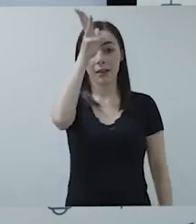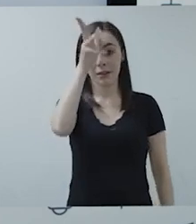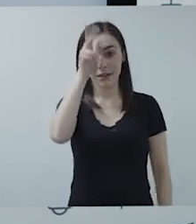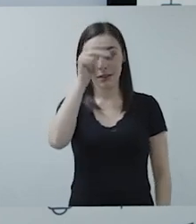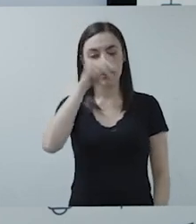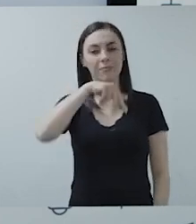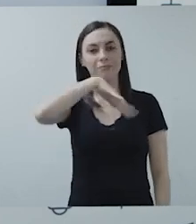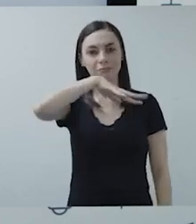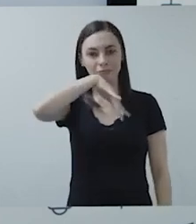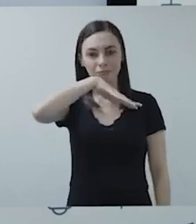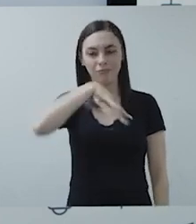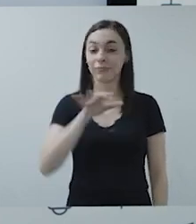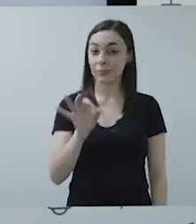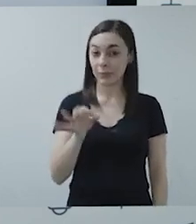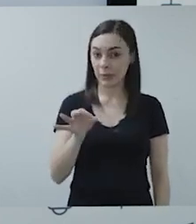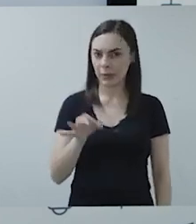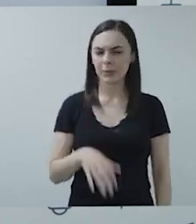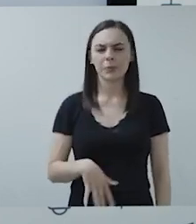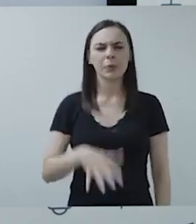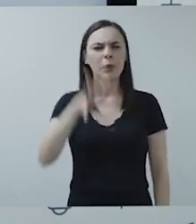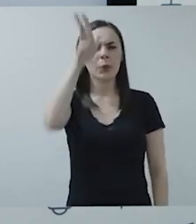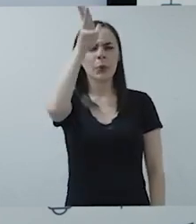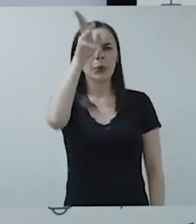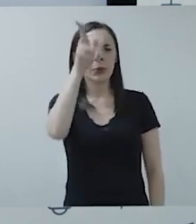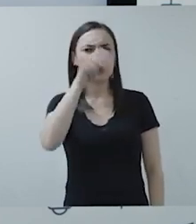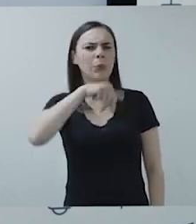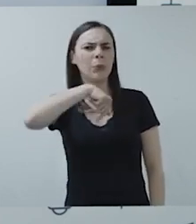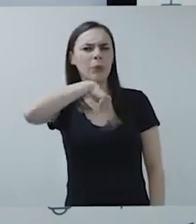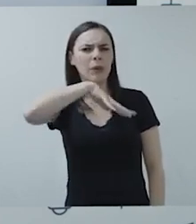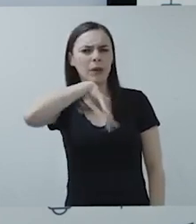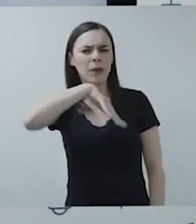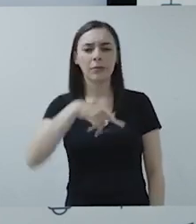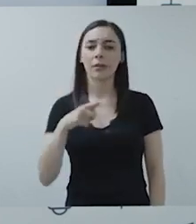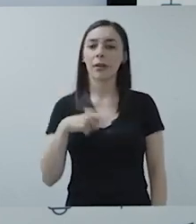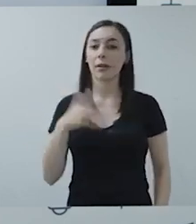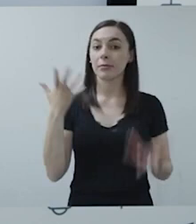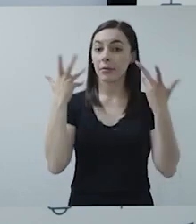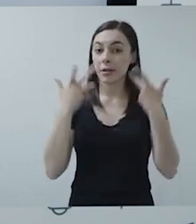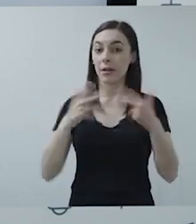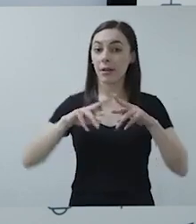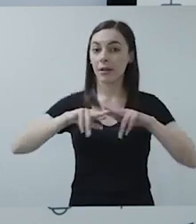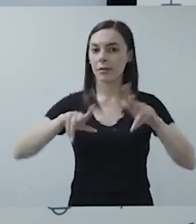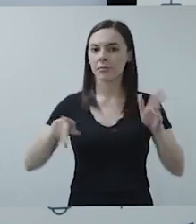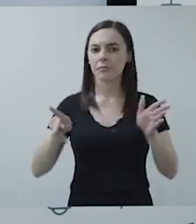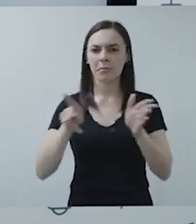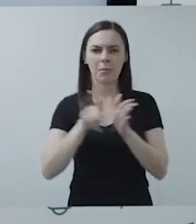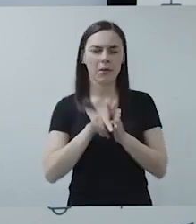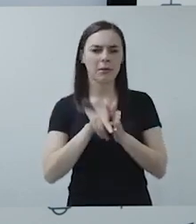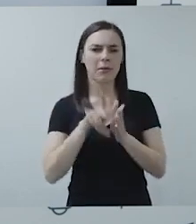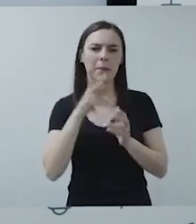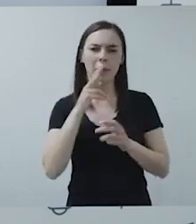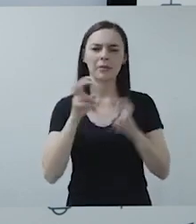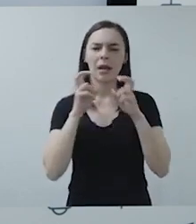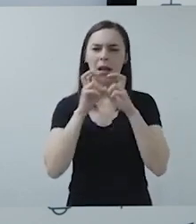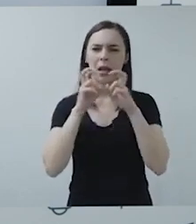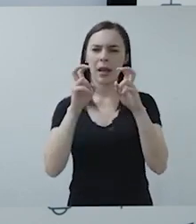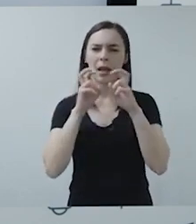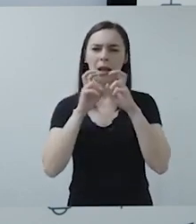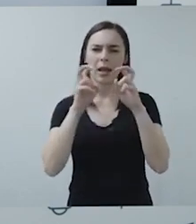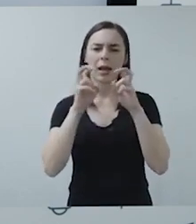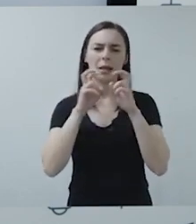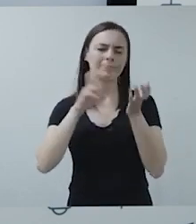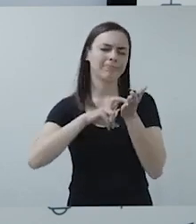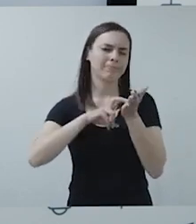galo. Muito bem. O galo, então, é esse animal que canta todas as